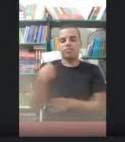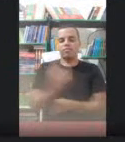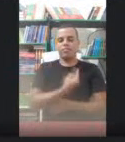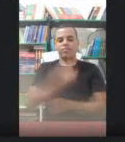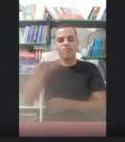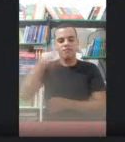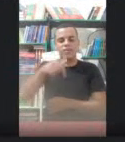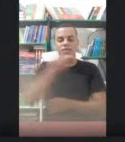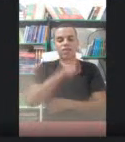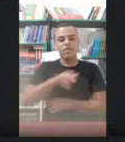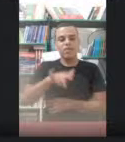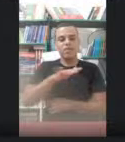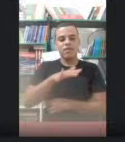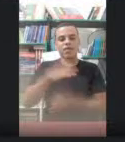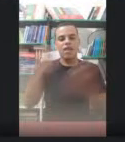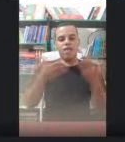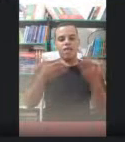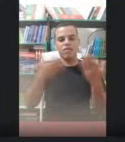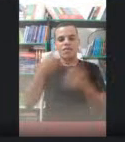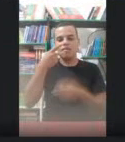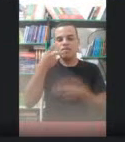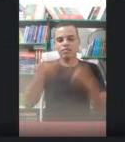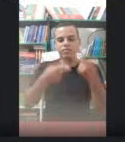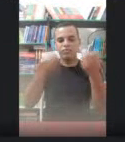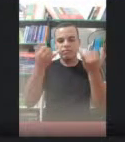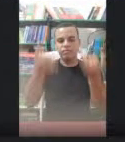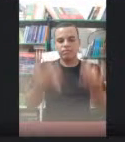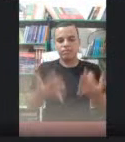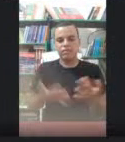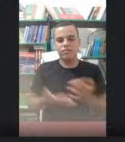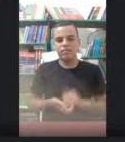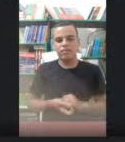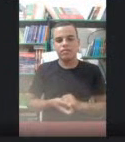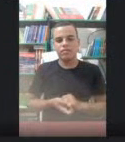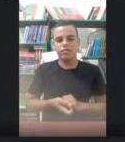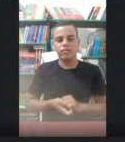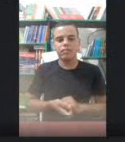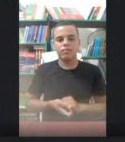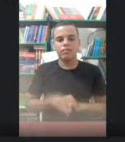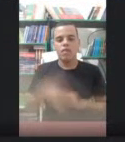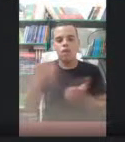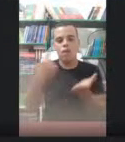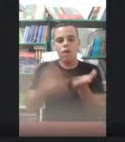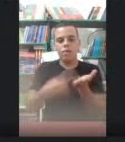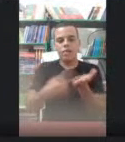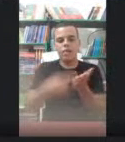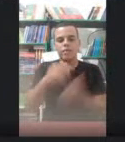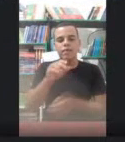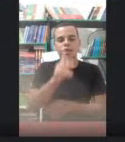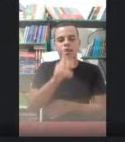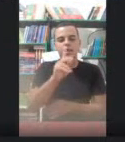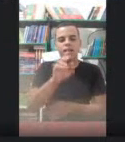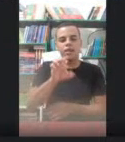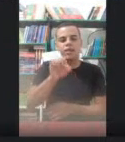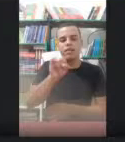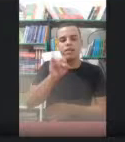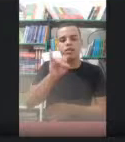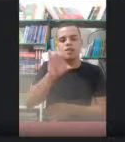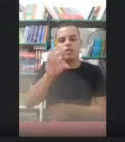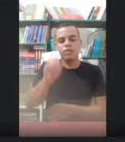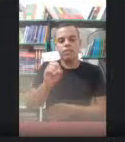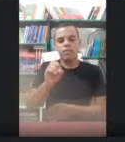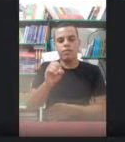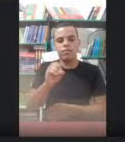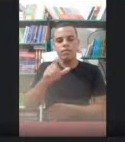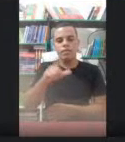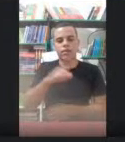E aí eu deixo a palavra. Vamos fazer o seguinte, Kécio, você sente-se confortável em seguir sua